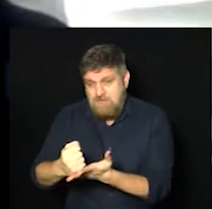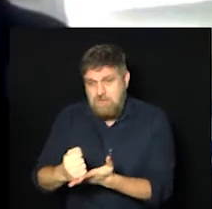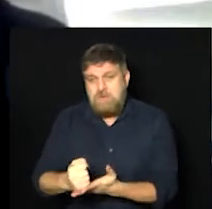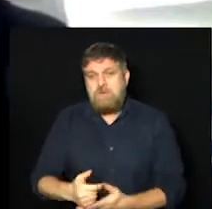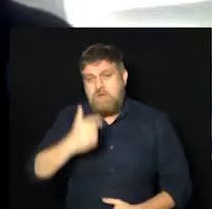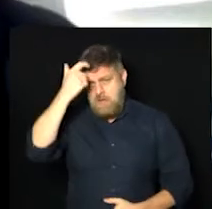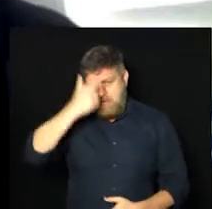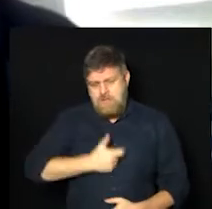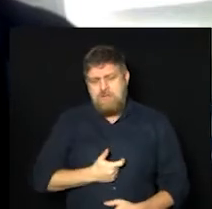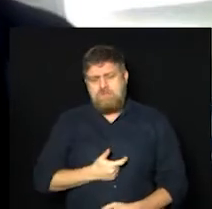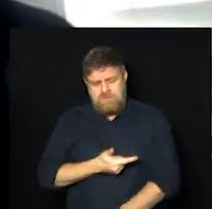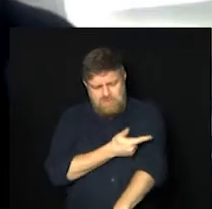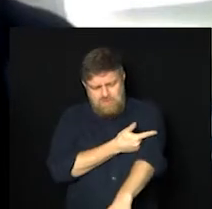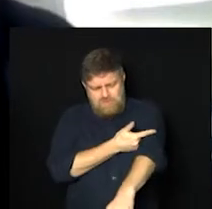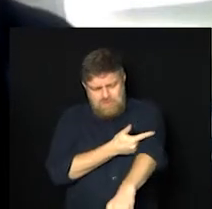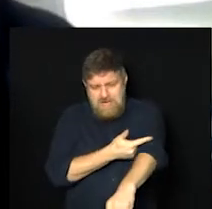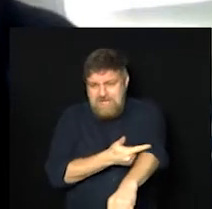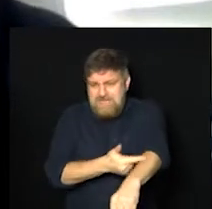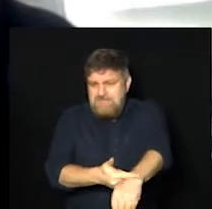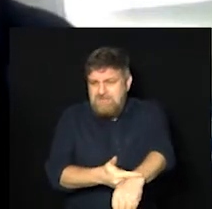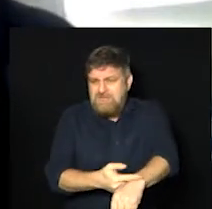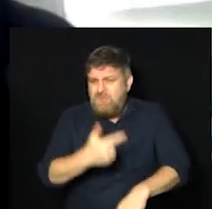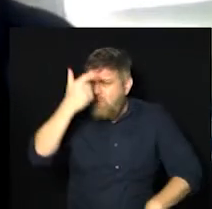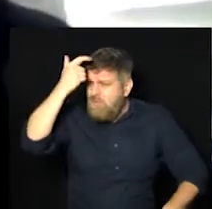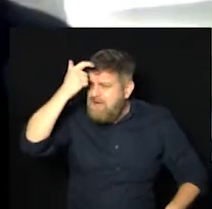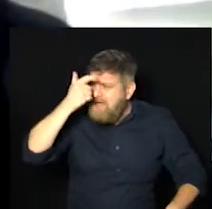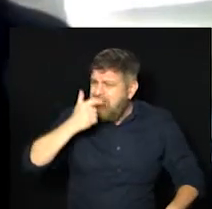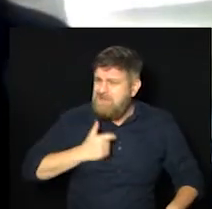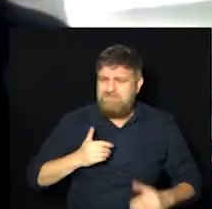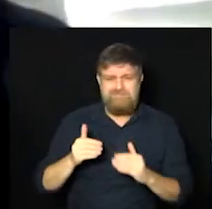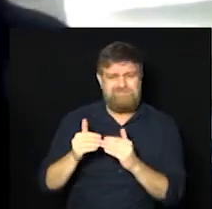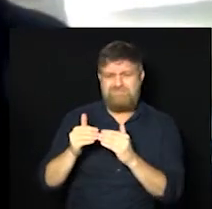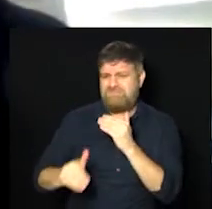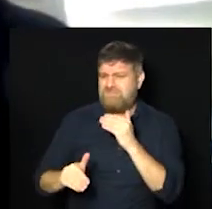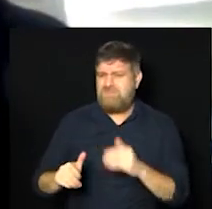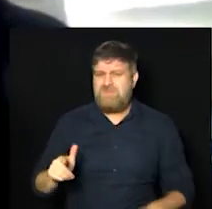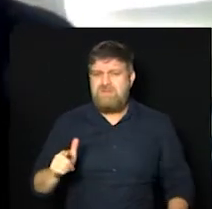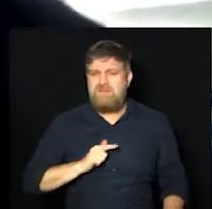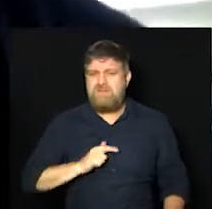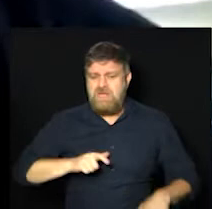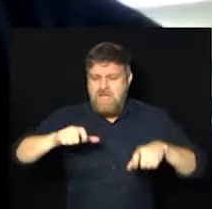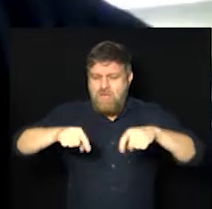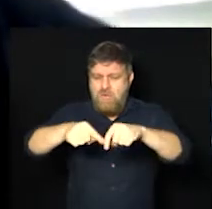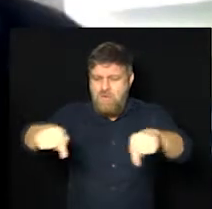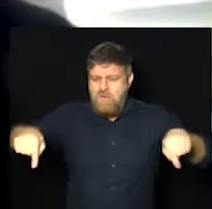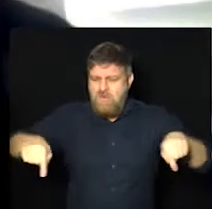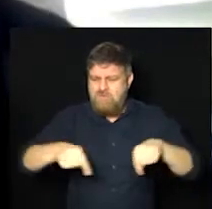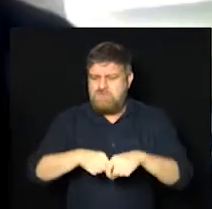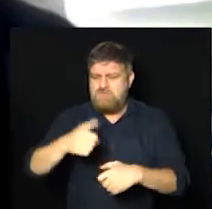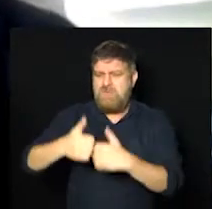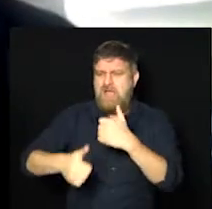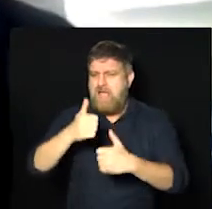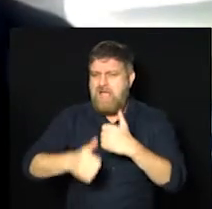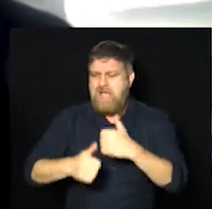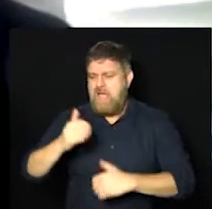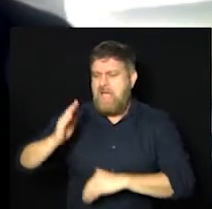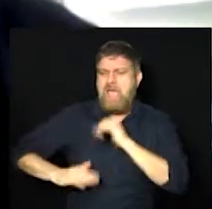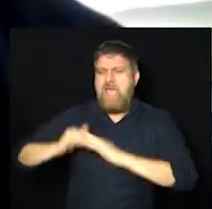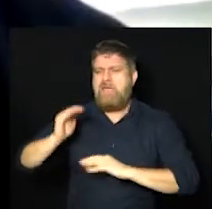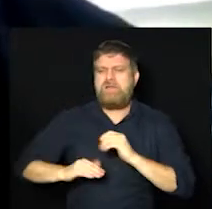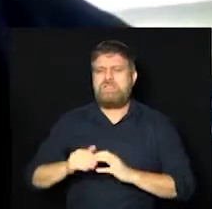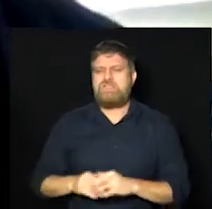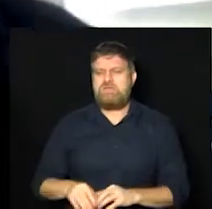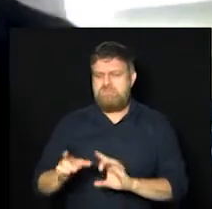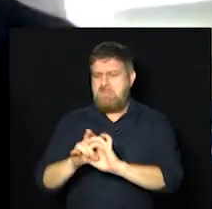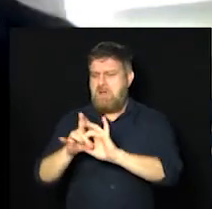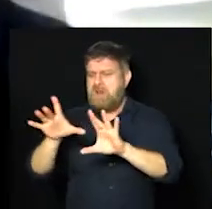respeito, Gabriel, eu não concordo com esse tratamento diferente com o futebol. Ah, o futebol é praticado em céu aberto.